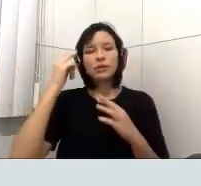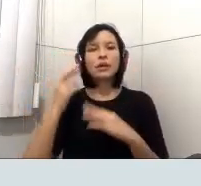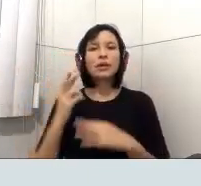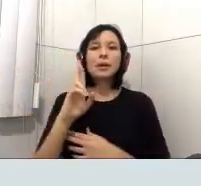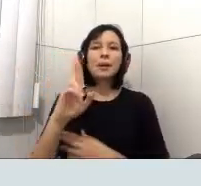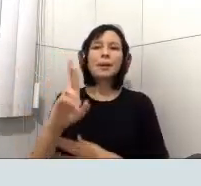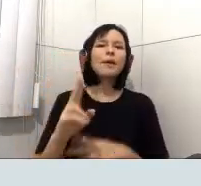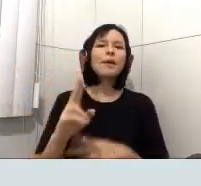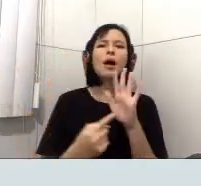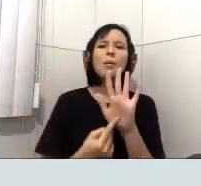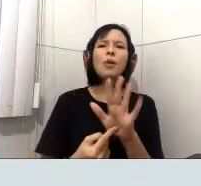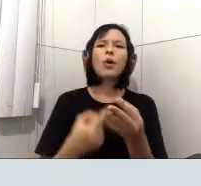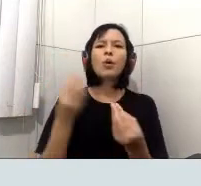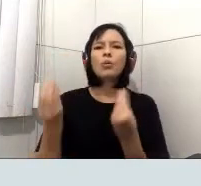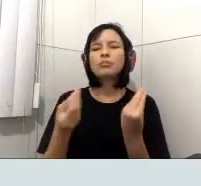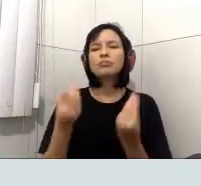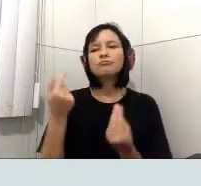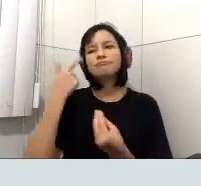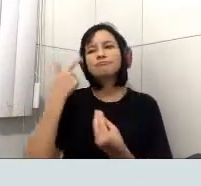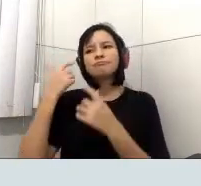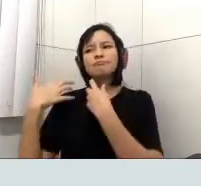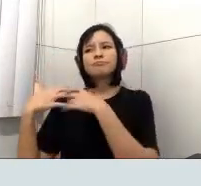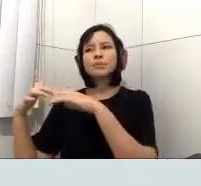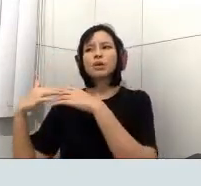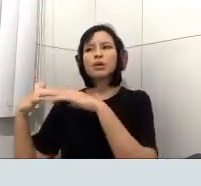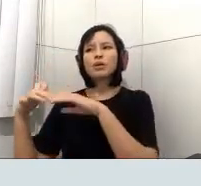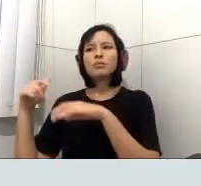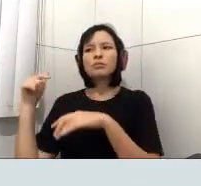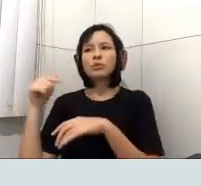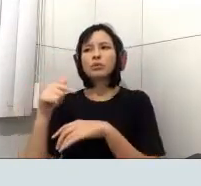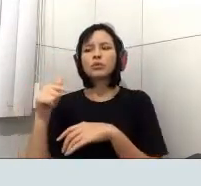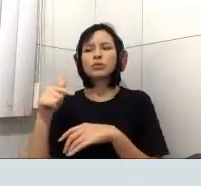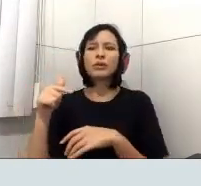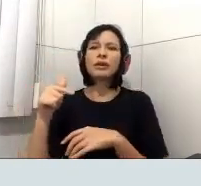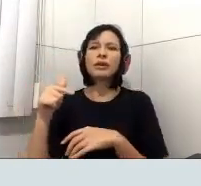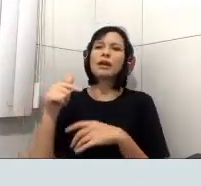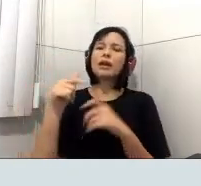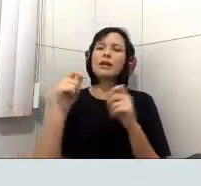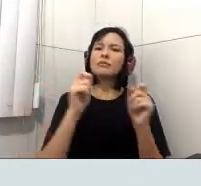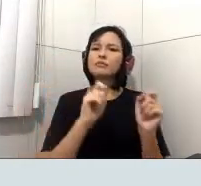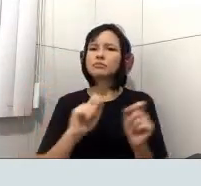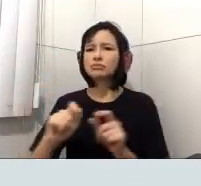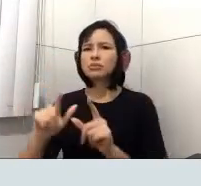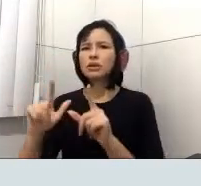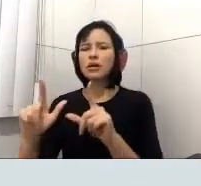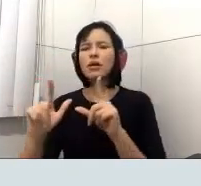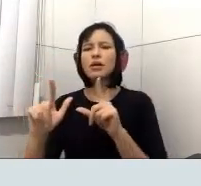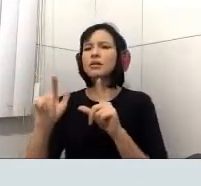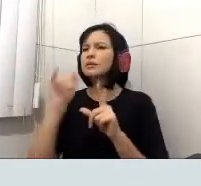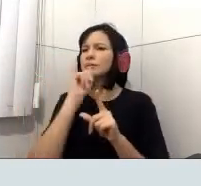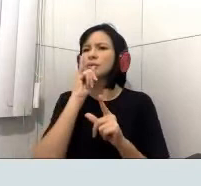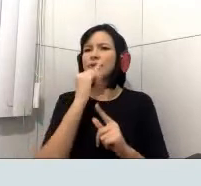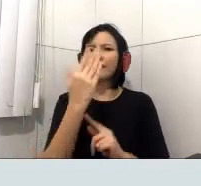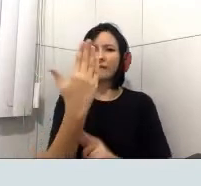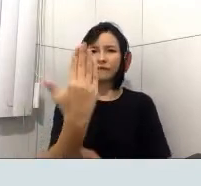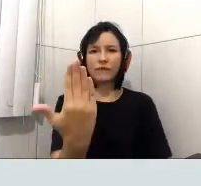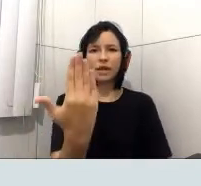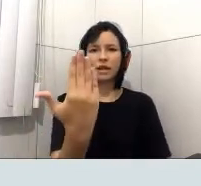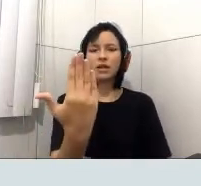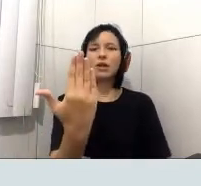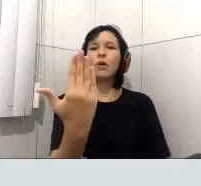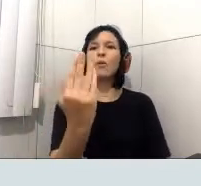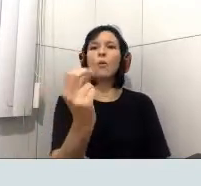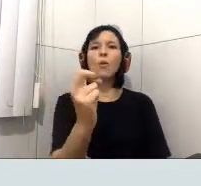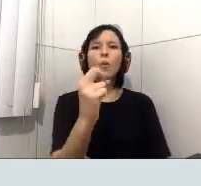forma que eu pense que a dimensão ela mostra se a figura ela tá só de frente ou se a figura ela